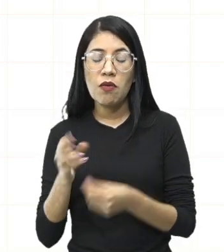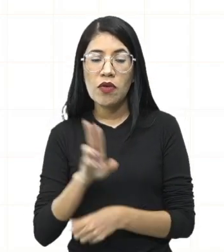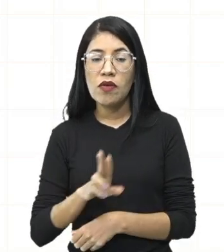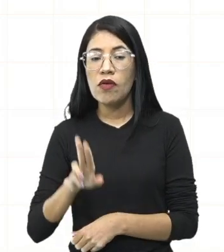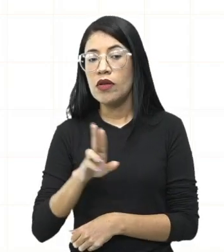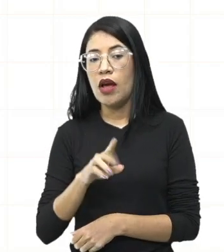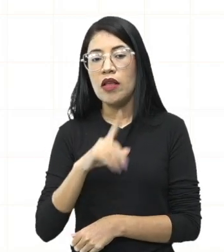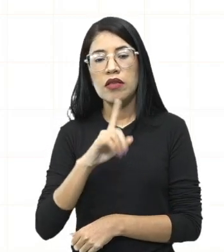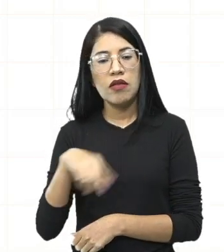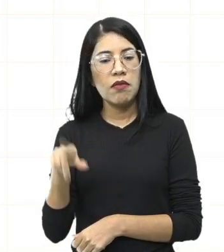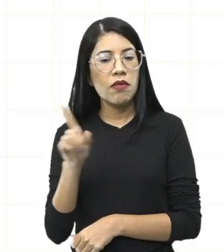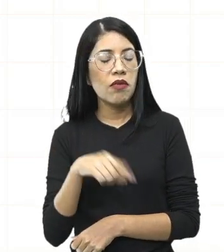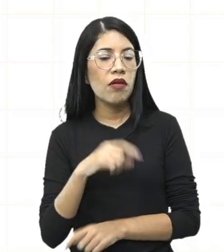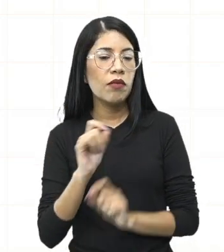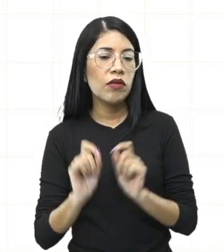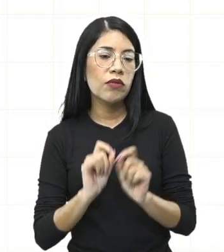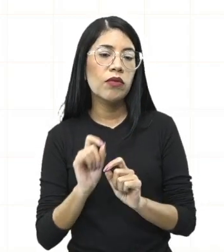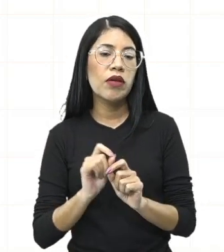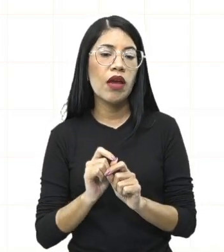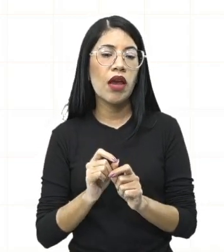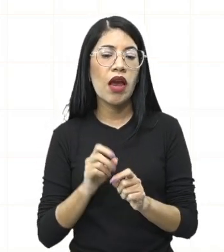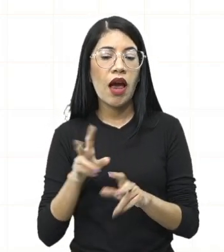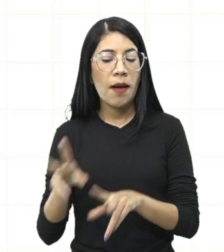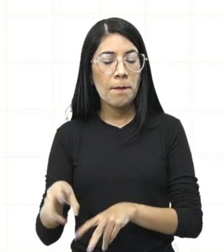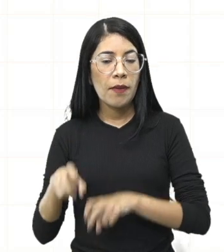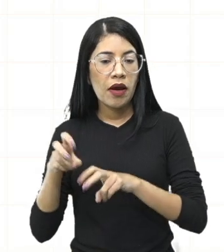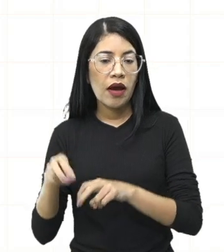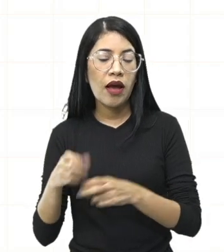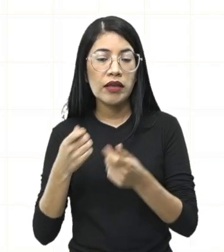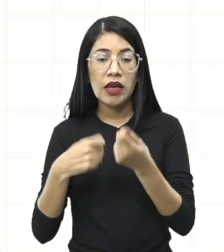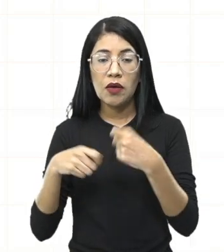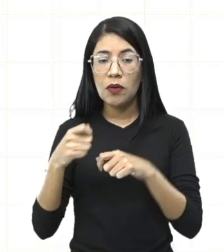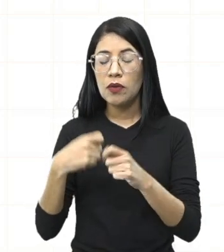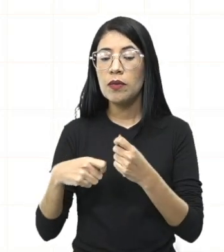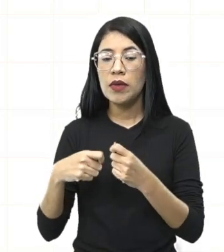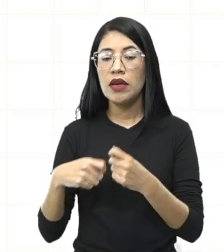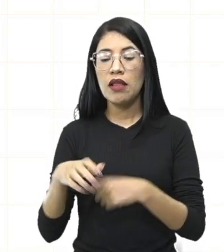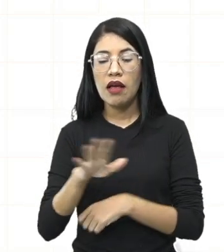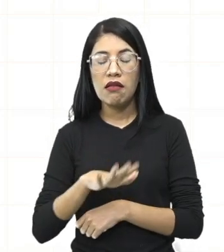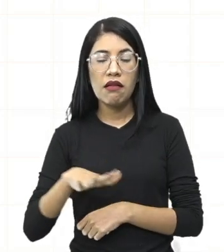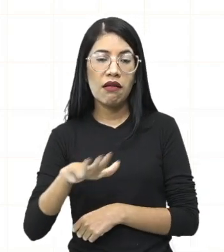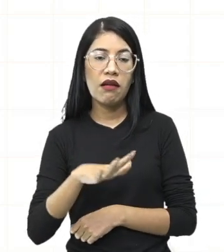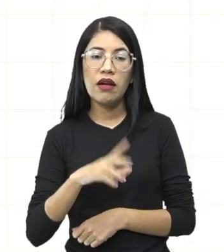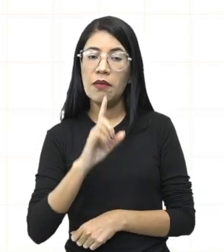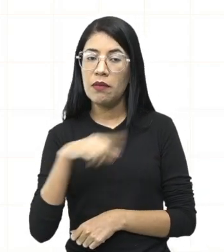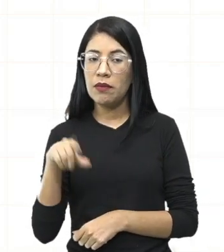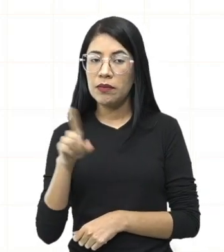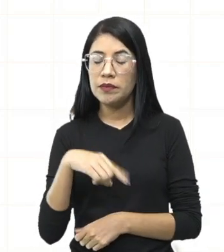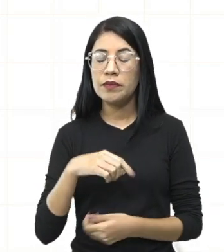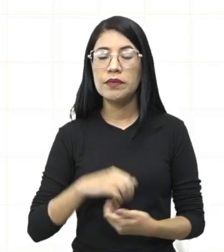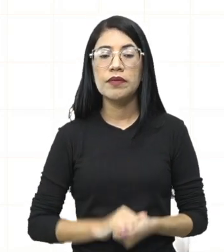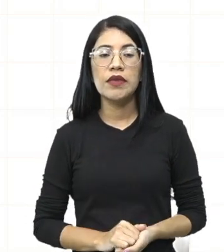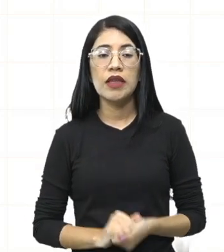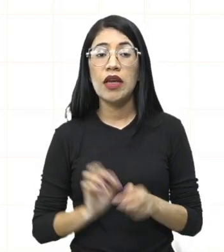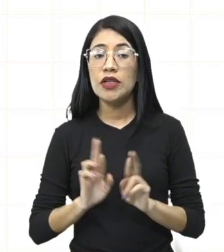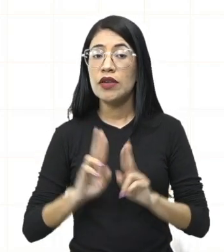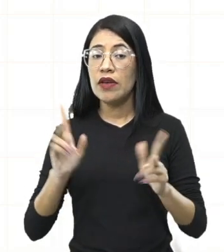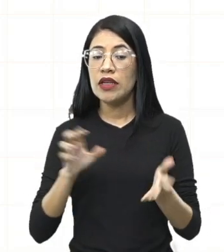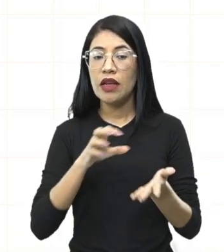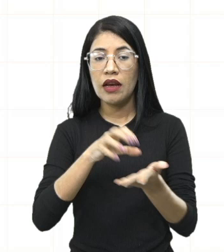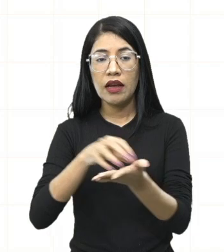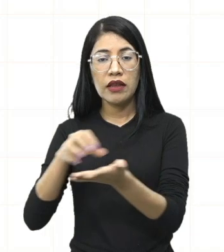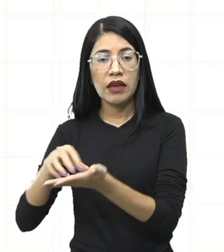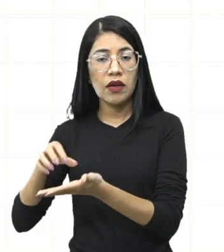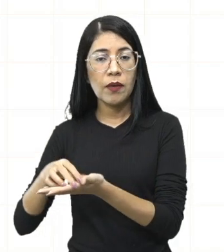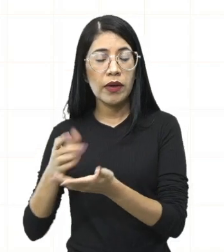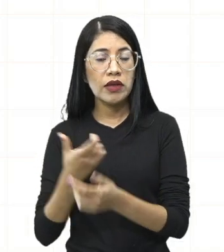não vai ser permitido aqui a exploração econômica direto dentro dessa área, bem diferente das outras categorias